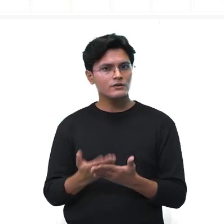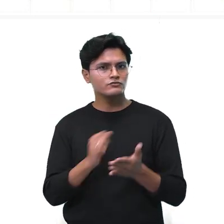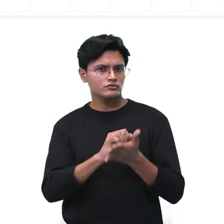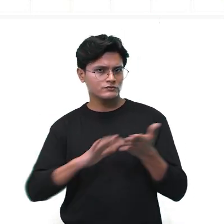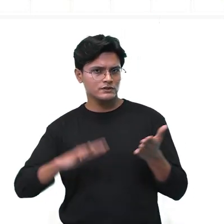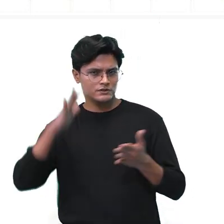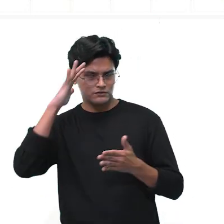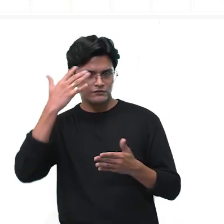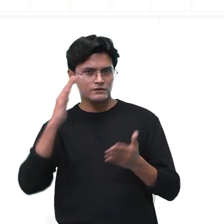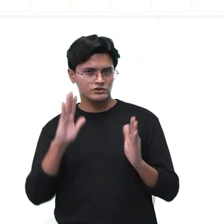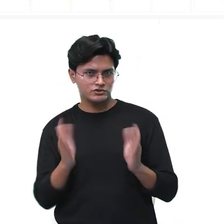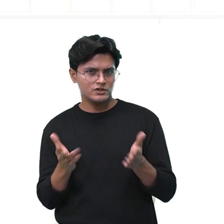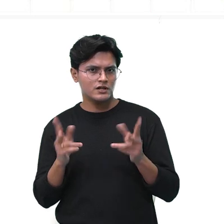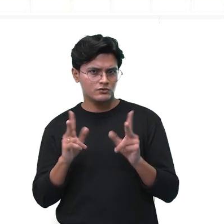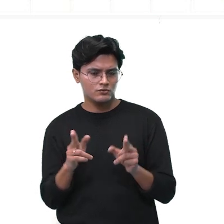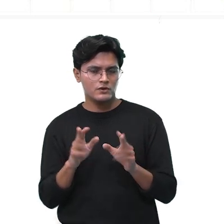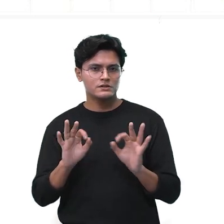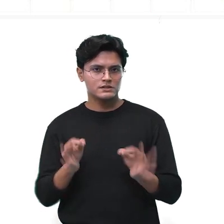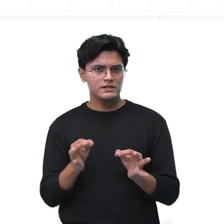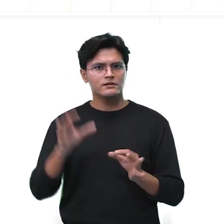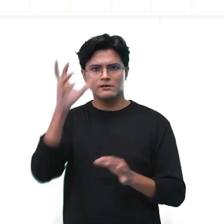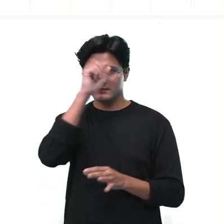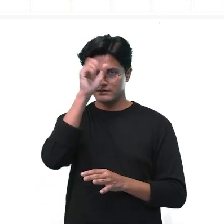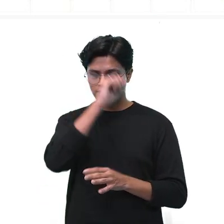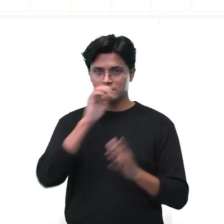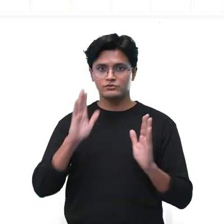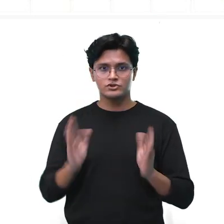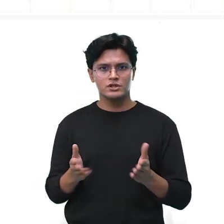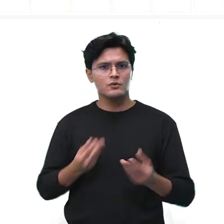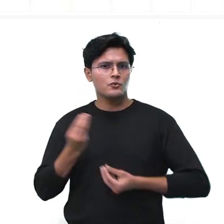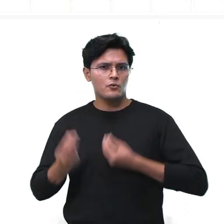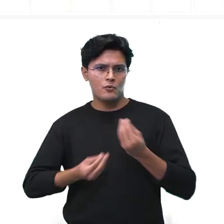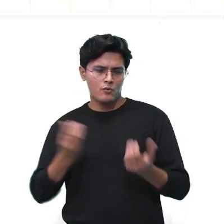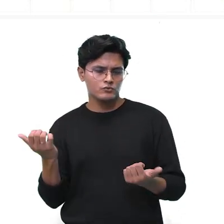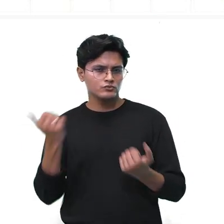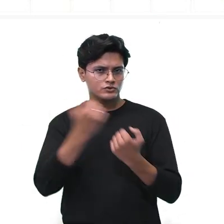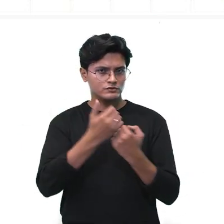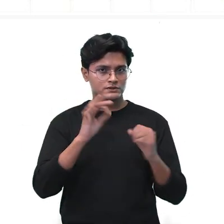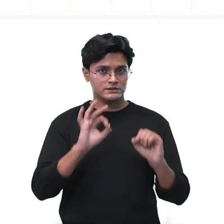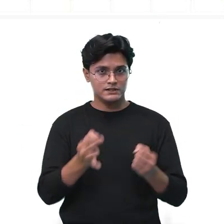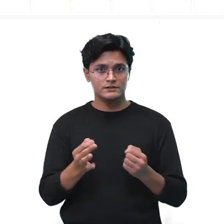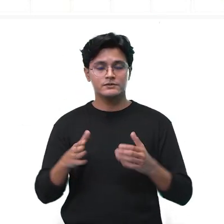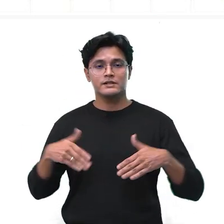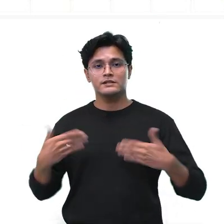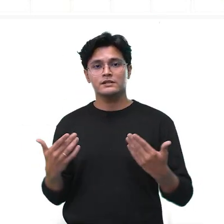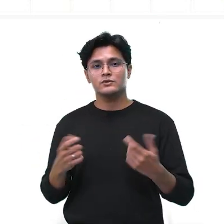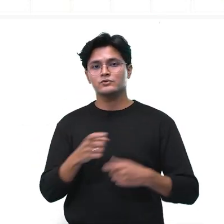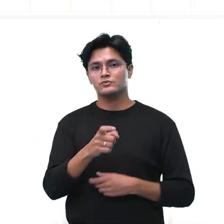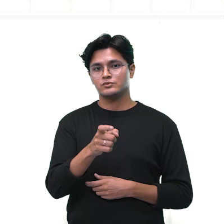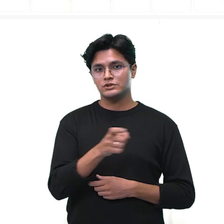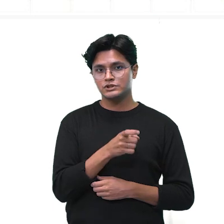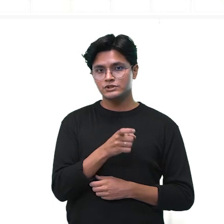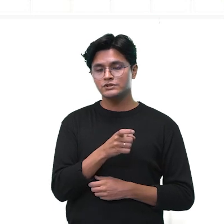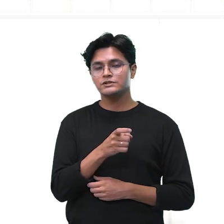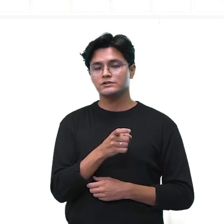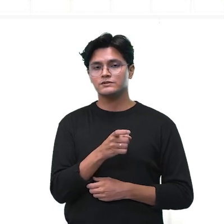Vocês já aprenderam como que faz essa substituição. Então no lugar de x vai ficar